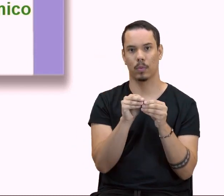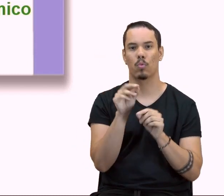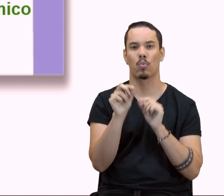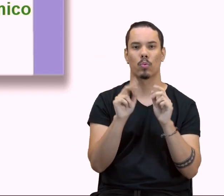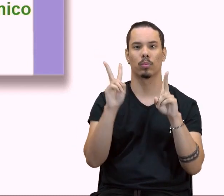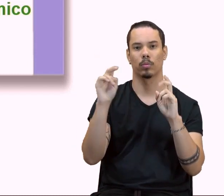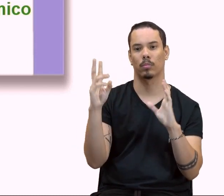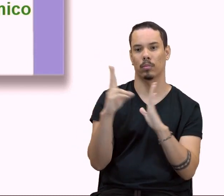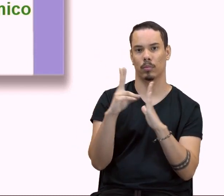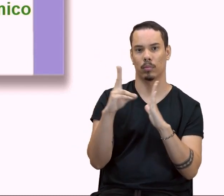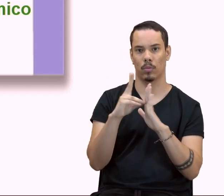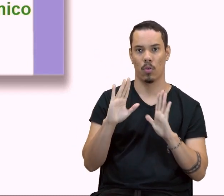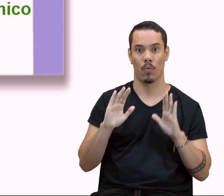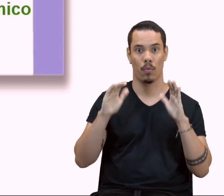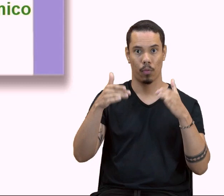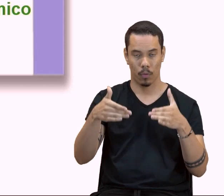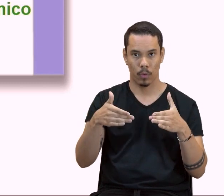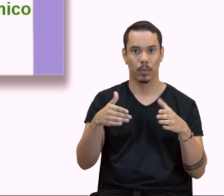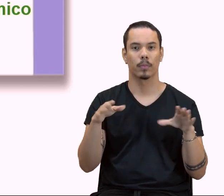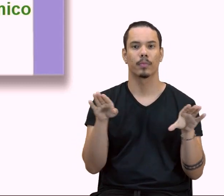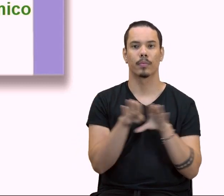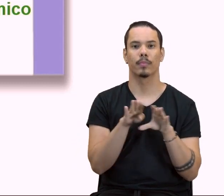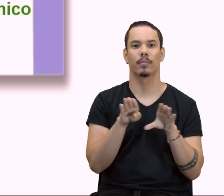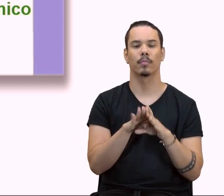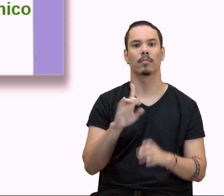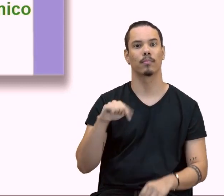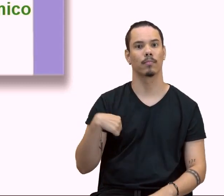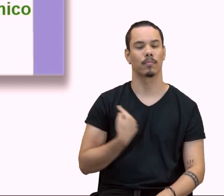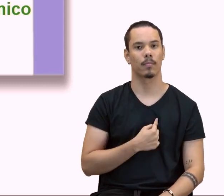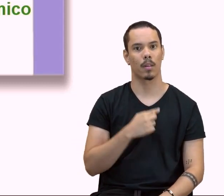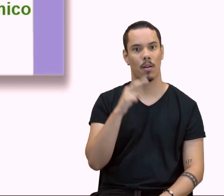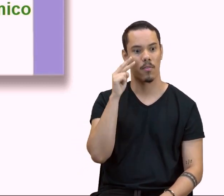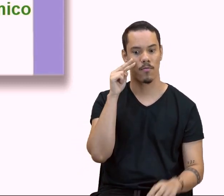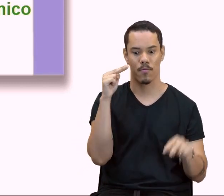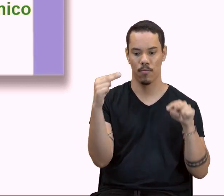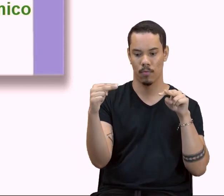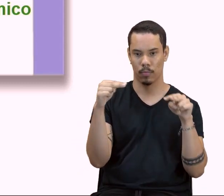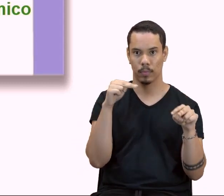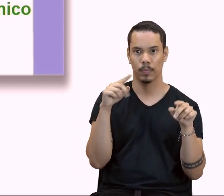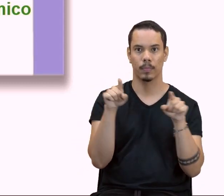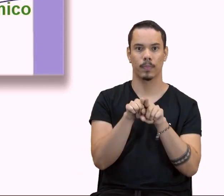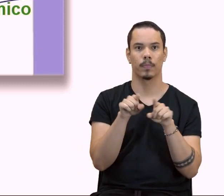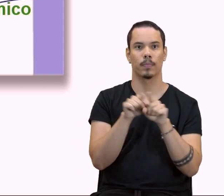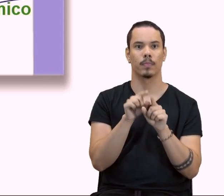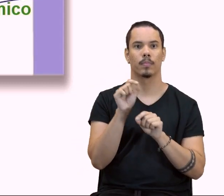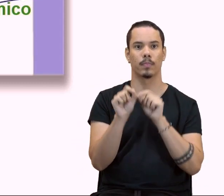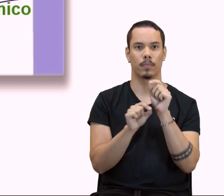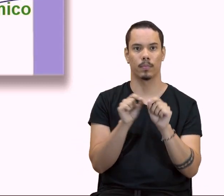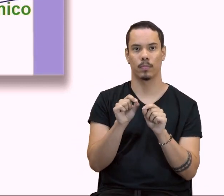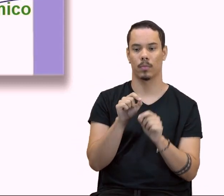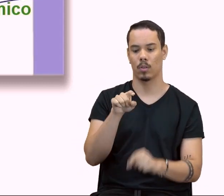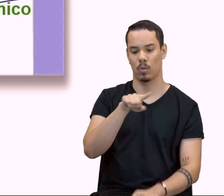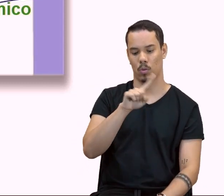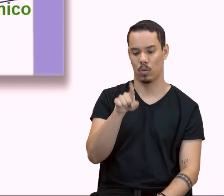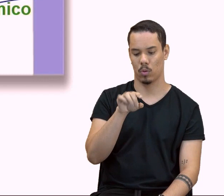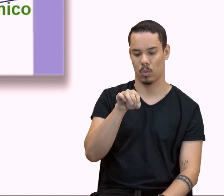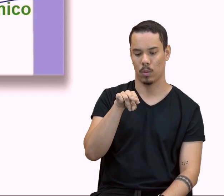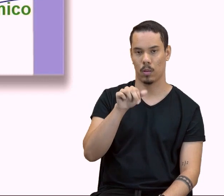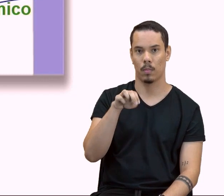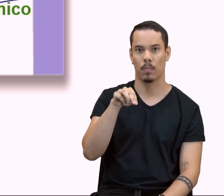Muito bem. Ok? E veremos também o zoneamento socioeconômico e